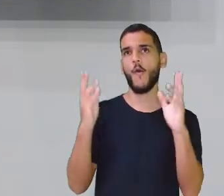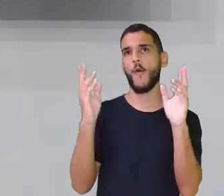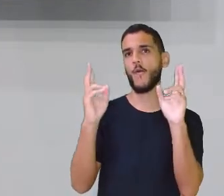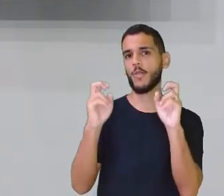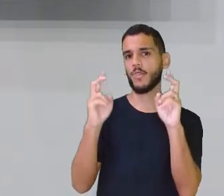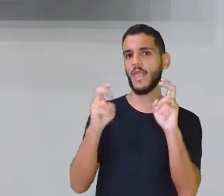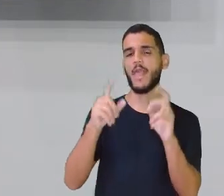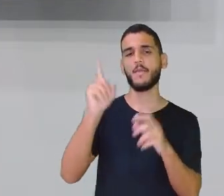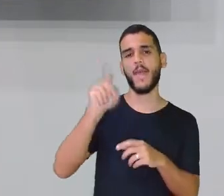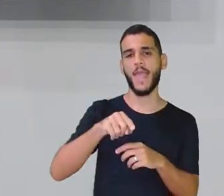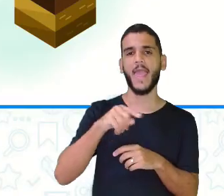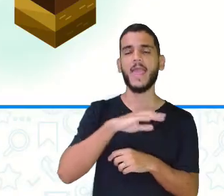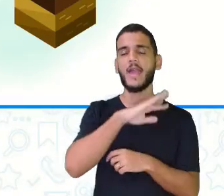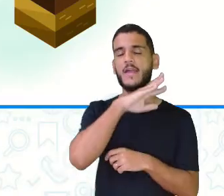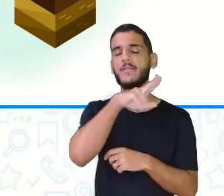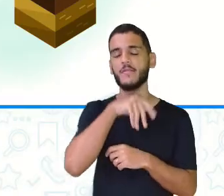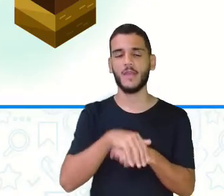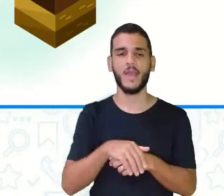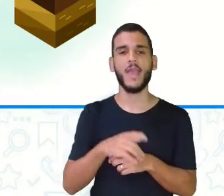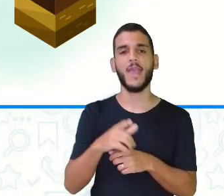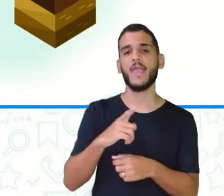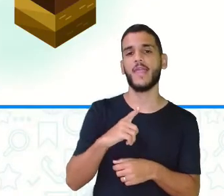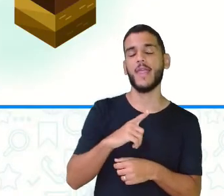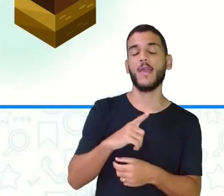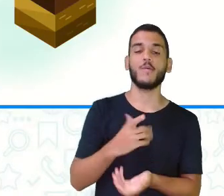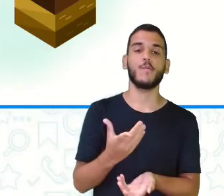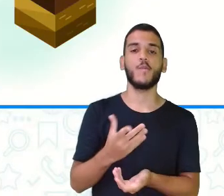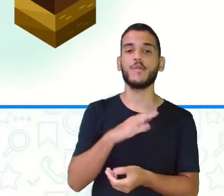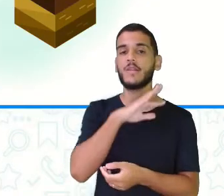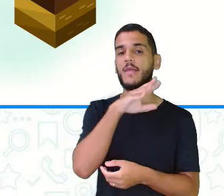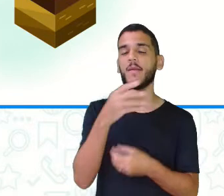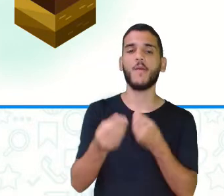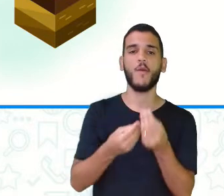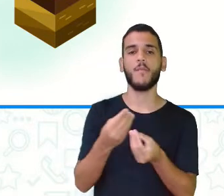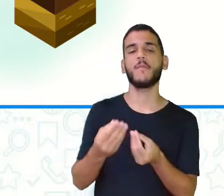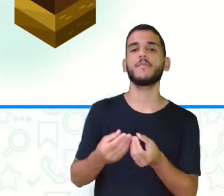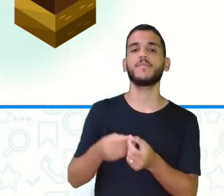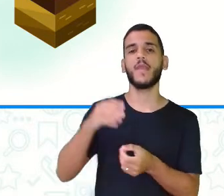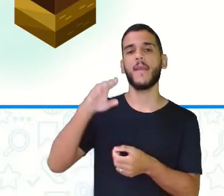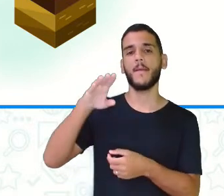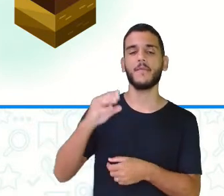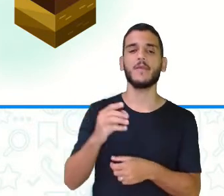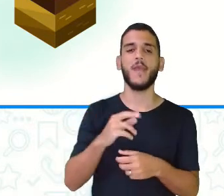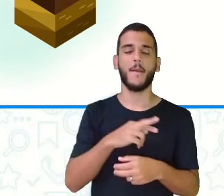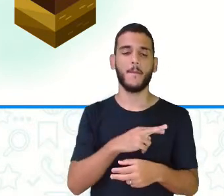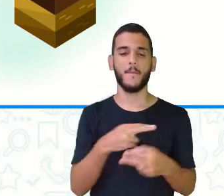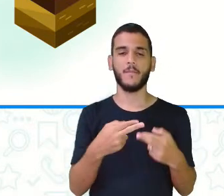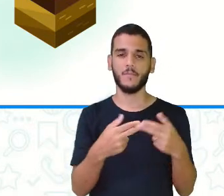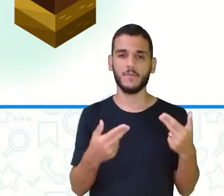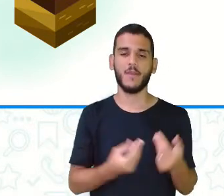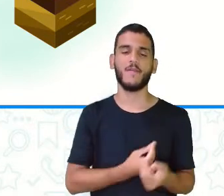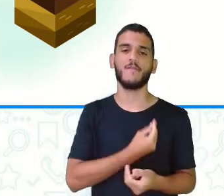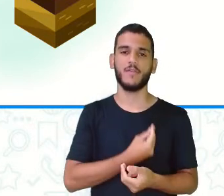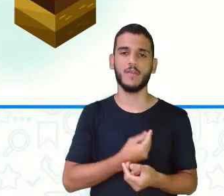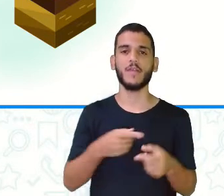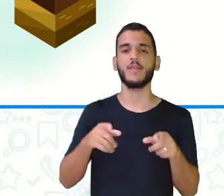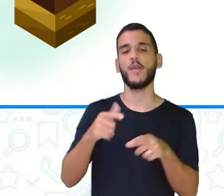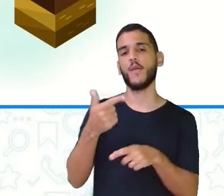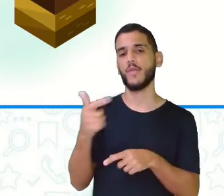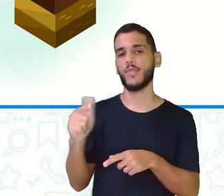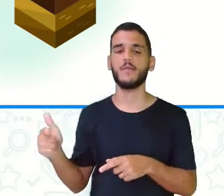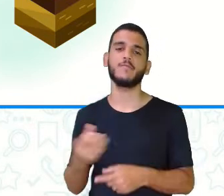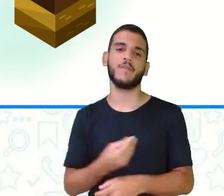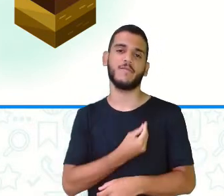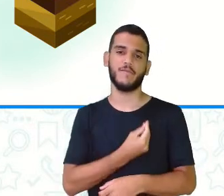aqui, ó, para essa parte aqui, ó, dos seres bióticos e abióticos, que são os seres vivos e os seres não vivos, que fazem parte do